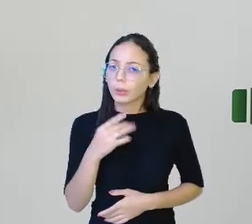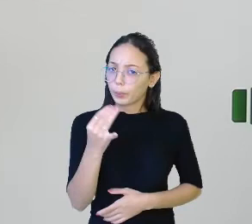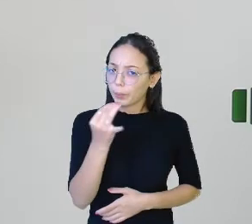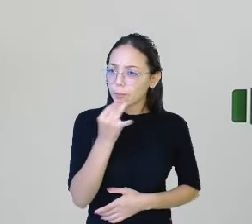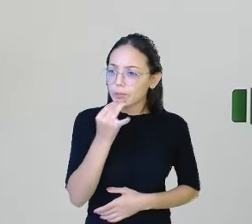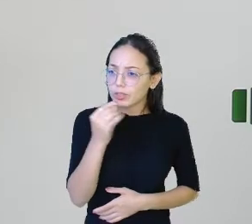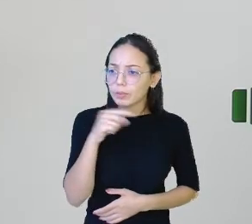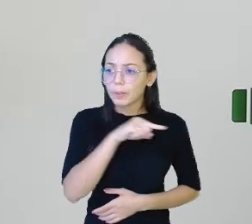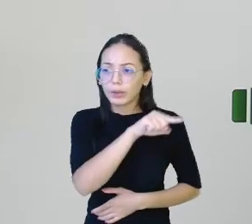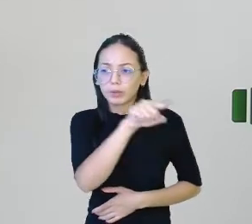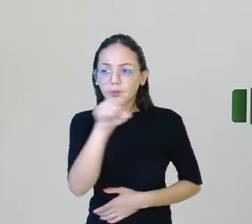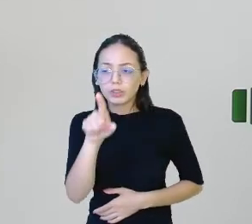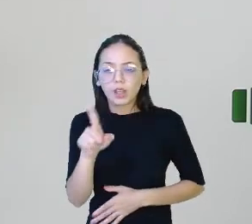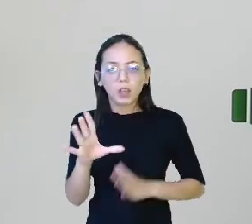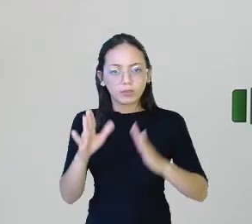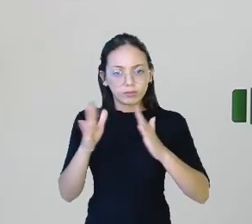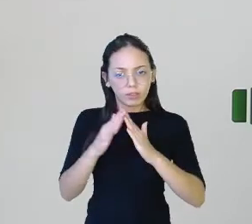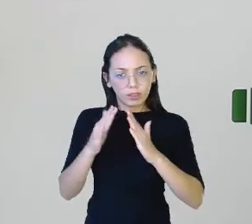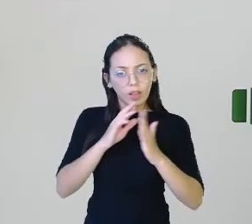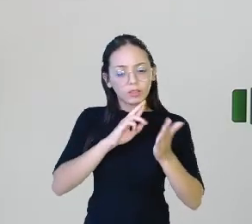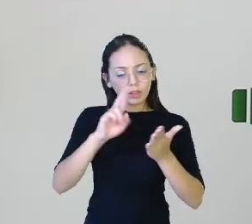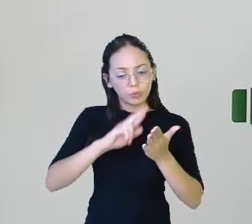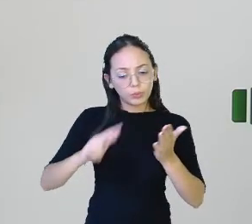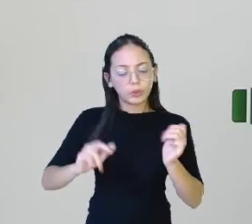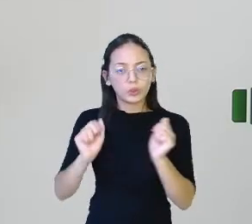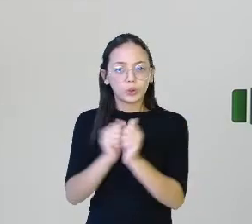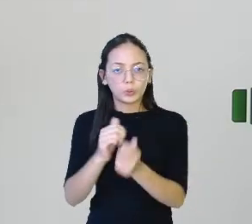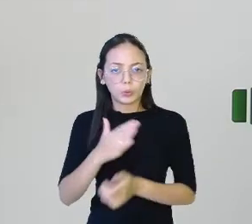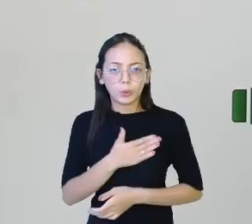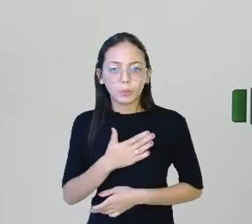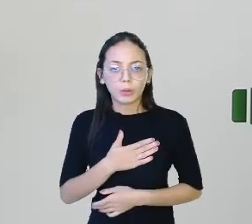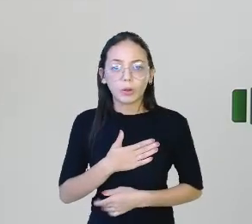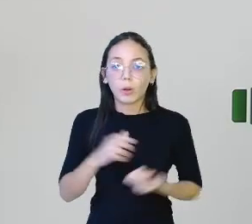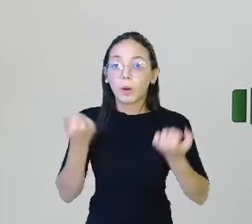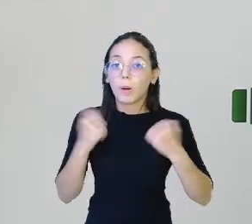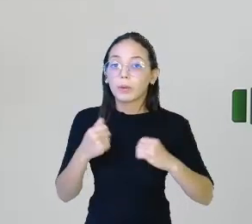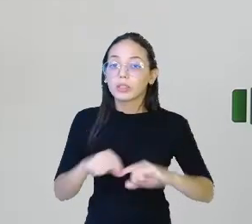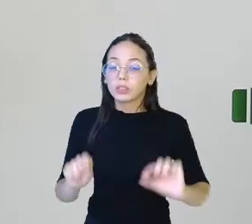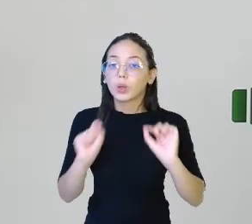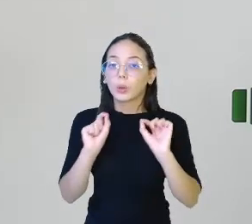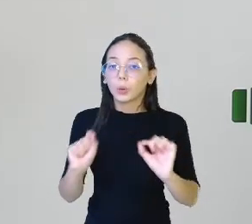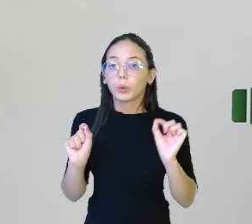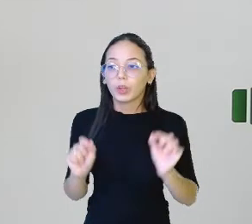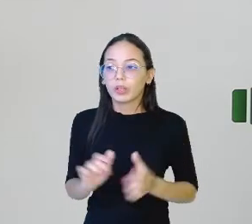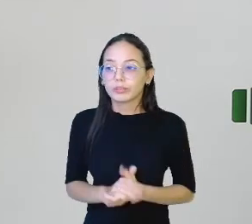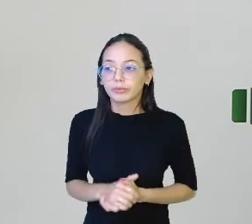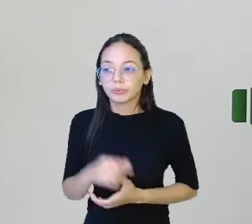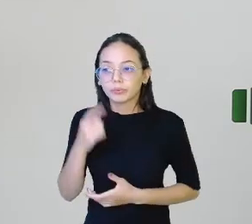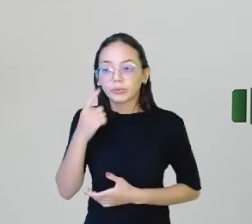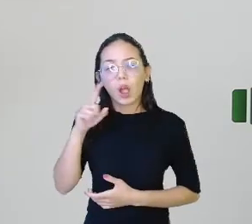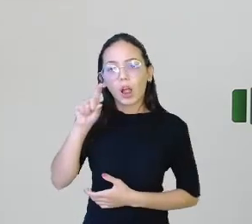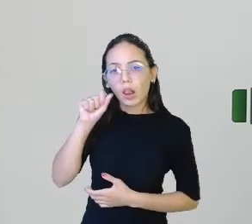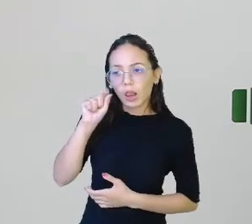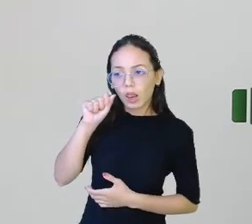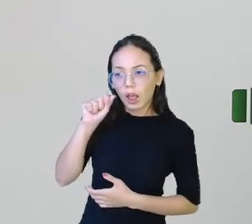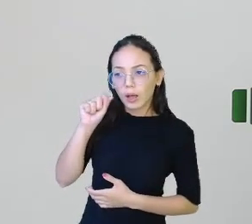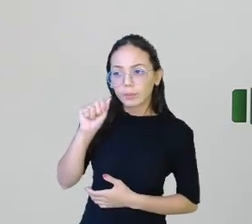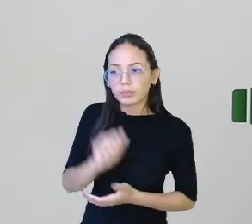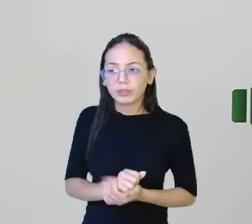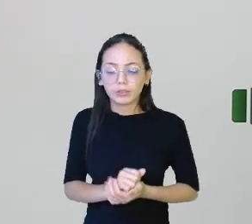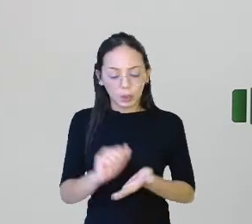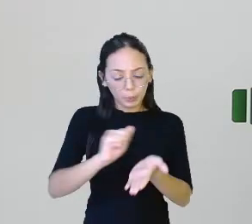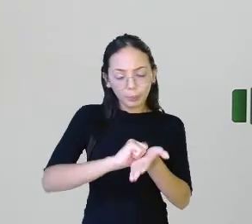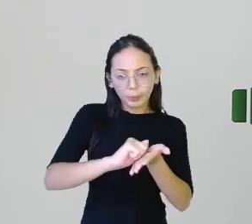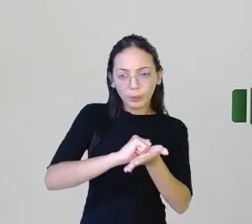para você que está em casa fazer comigo. O que é que vai precisar? Pega um lápis, uma